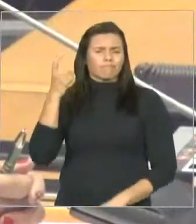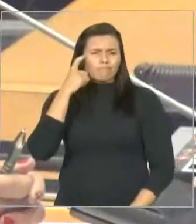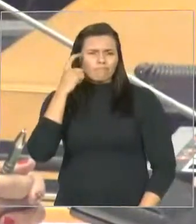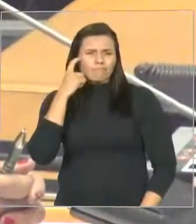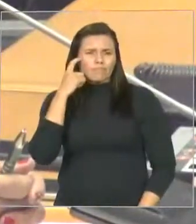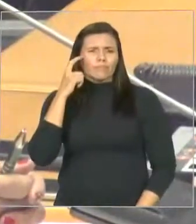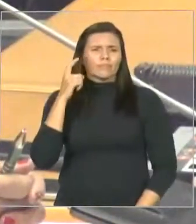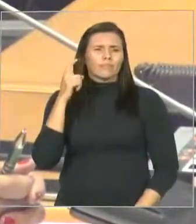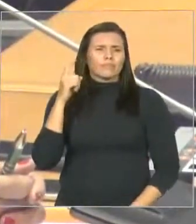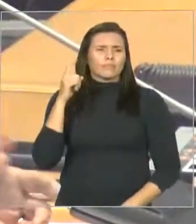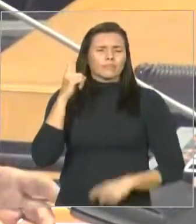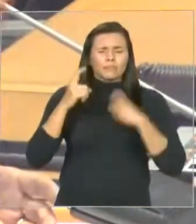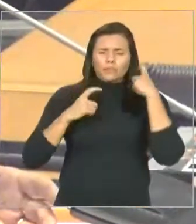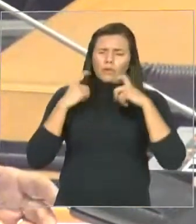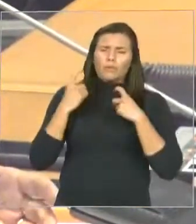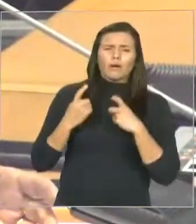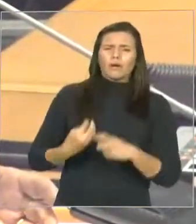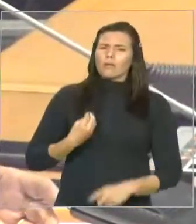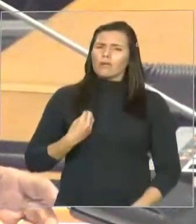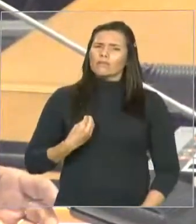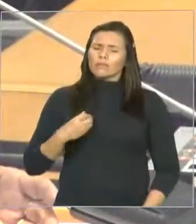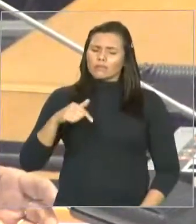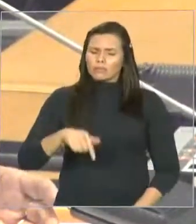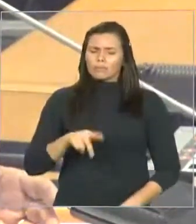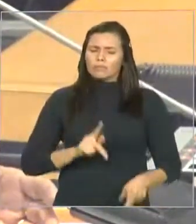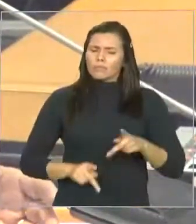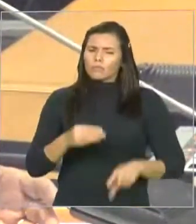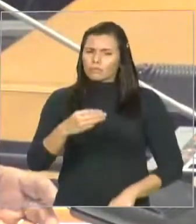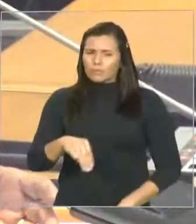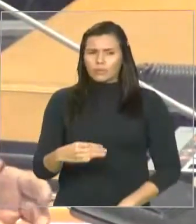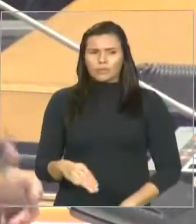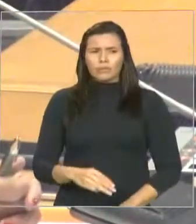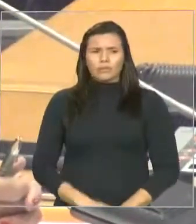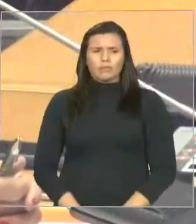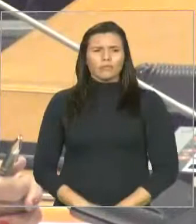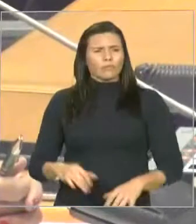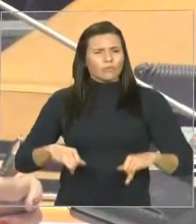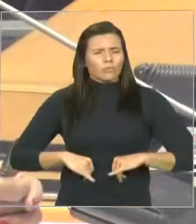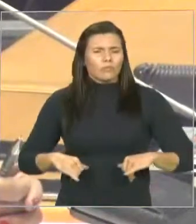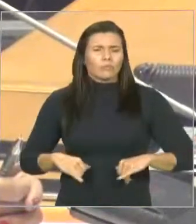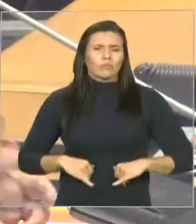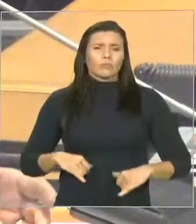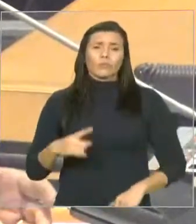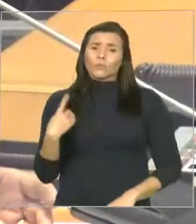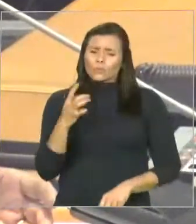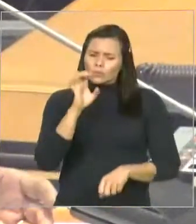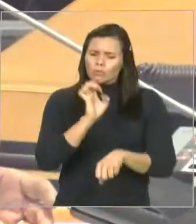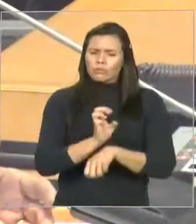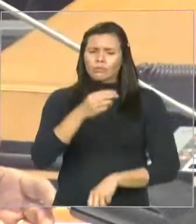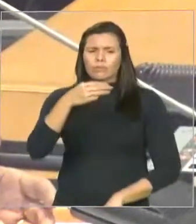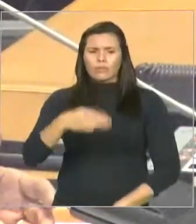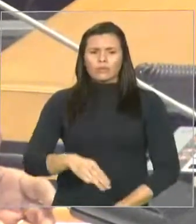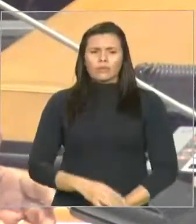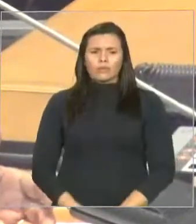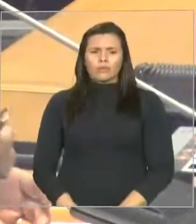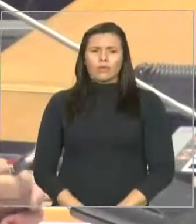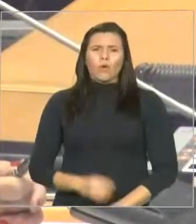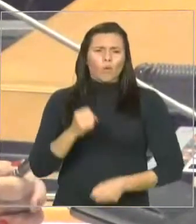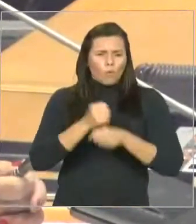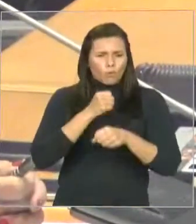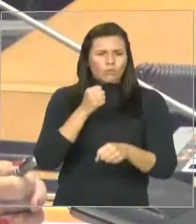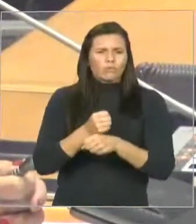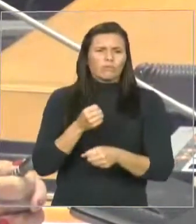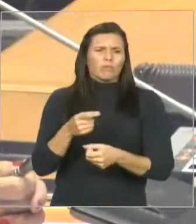Estado, pense no nosso povo que está sofrendo com obras mal